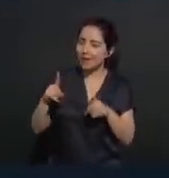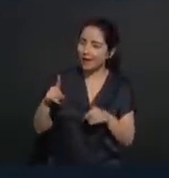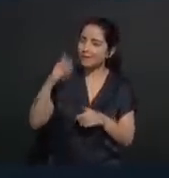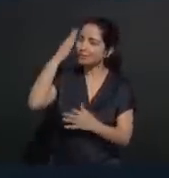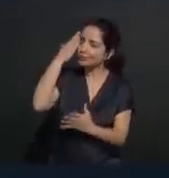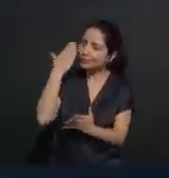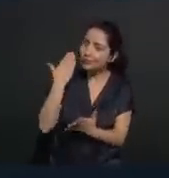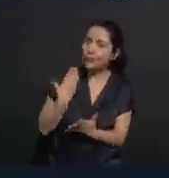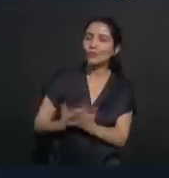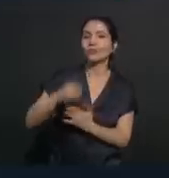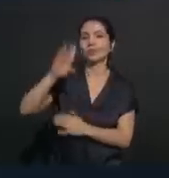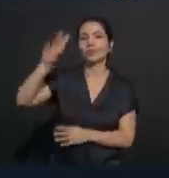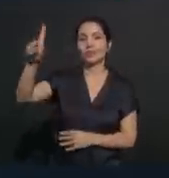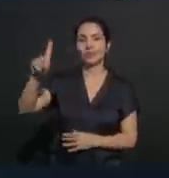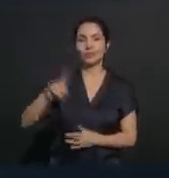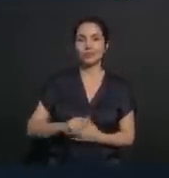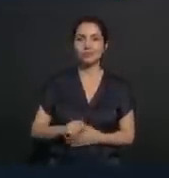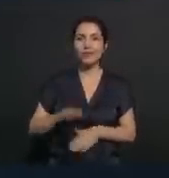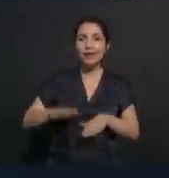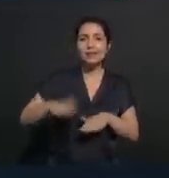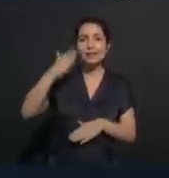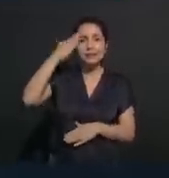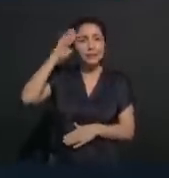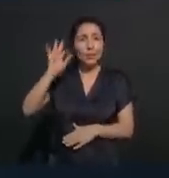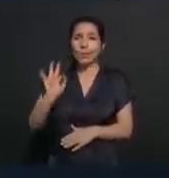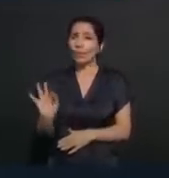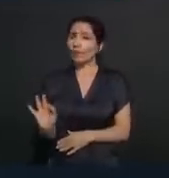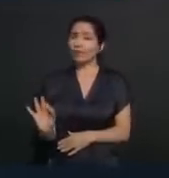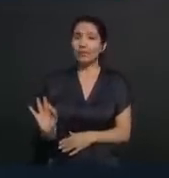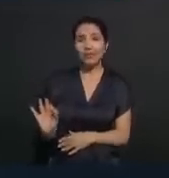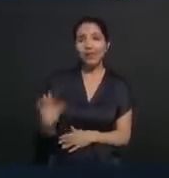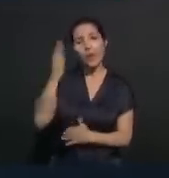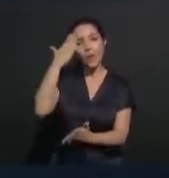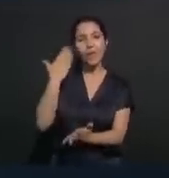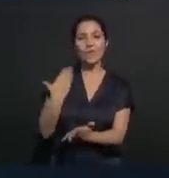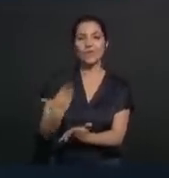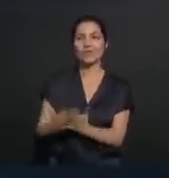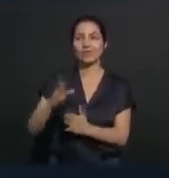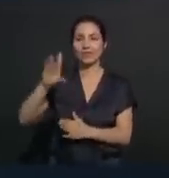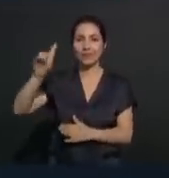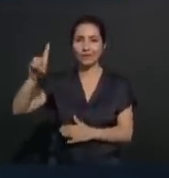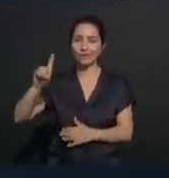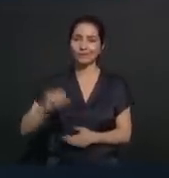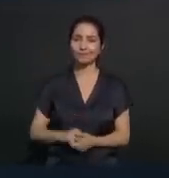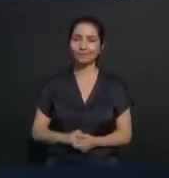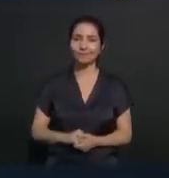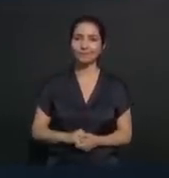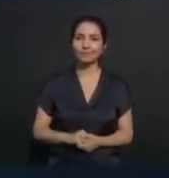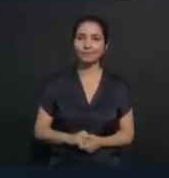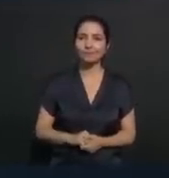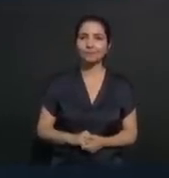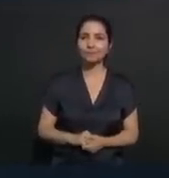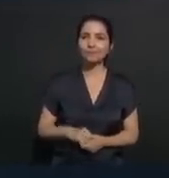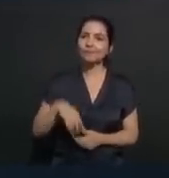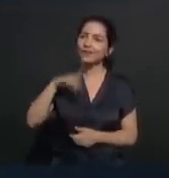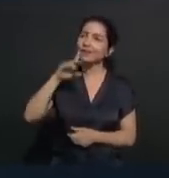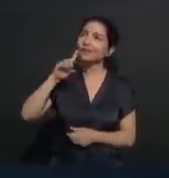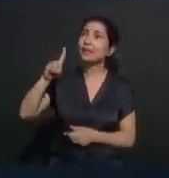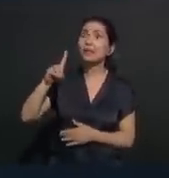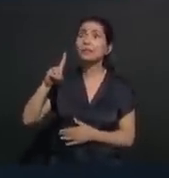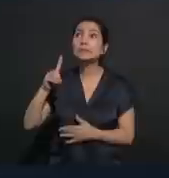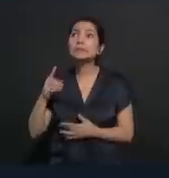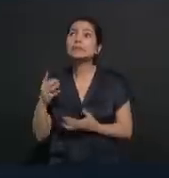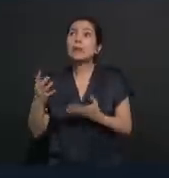em ti. Mesmo sem entender. Mesmo sem entender. Deus, eu estou querendo